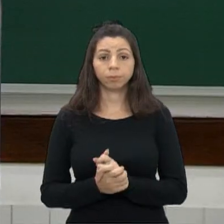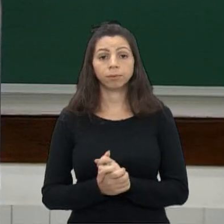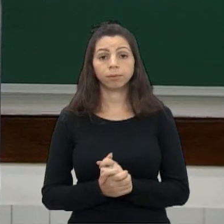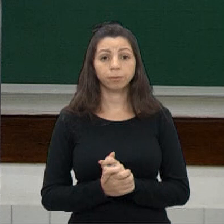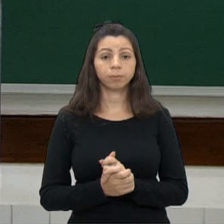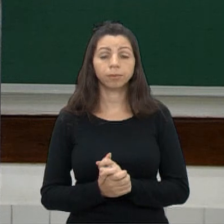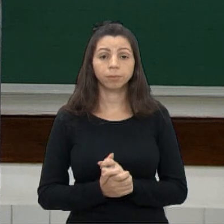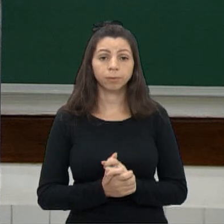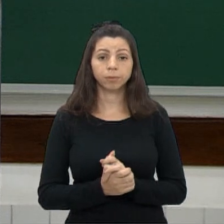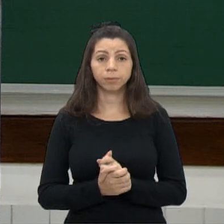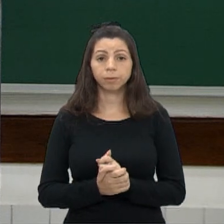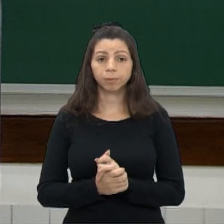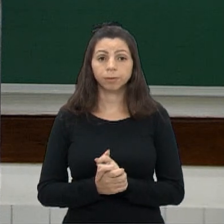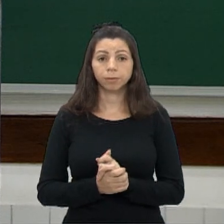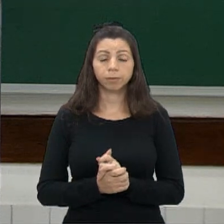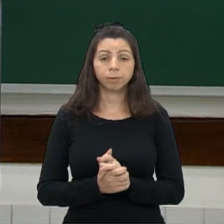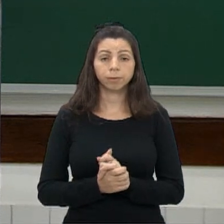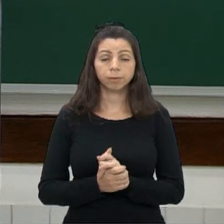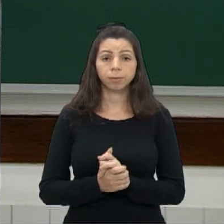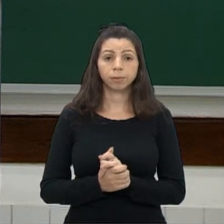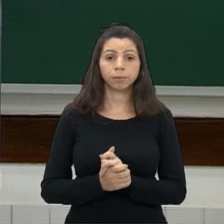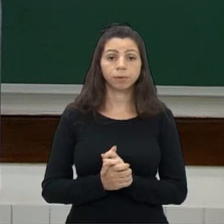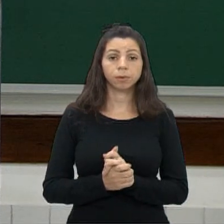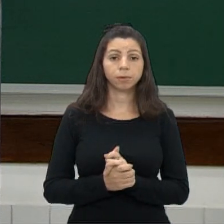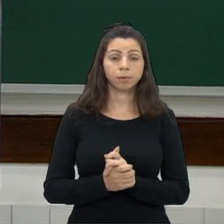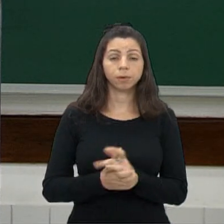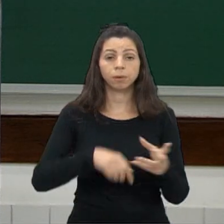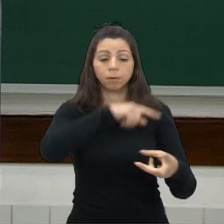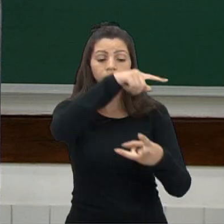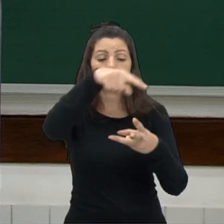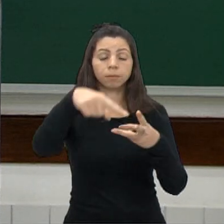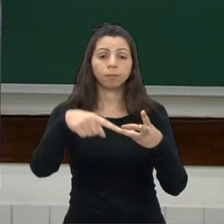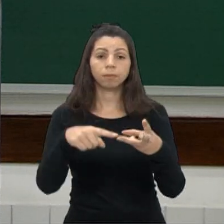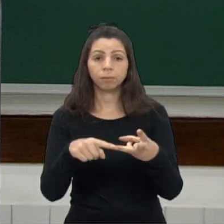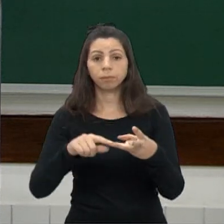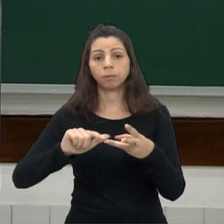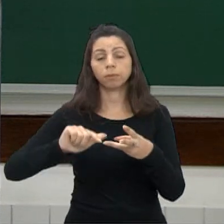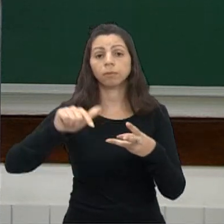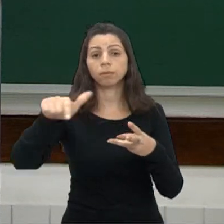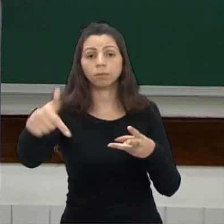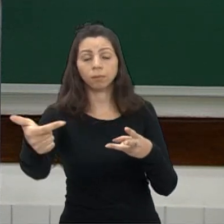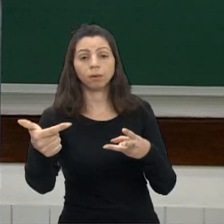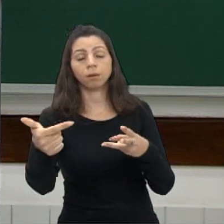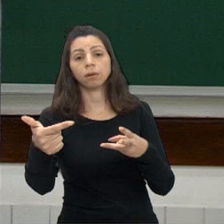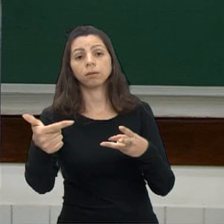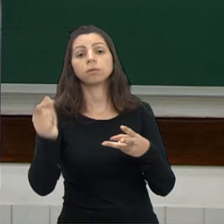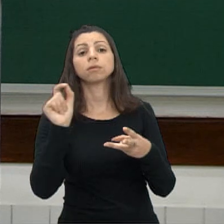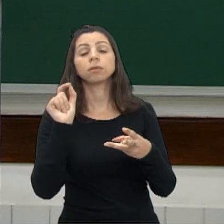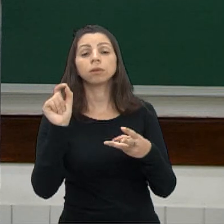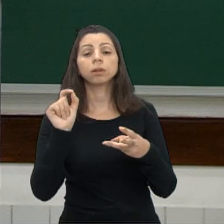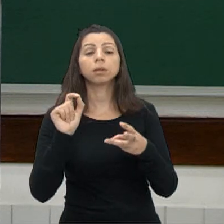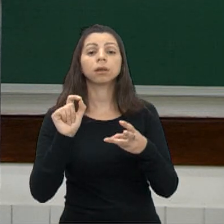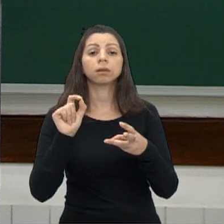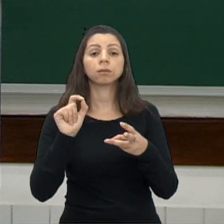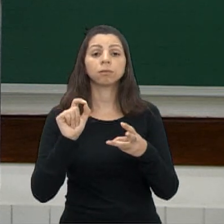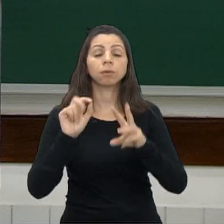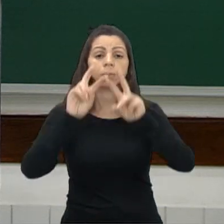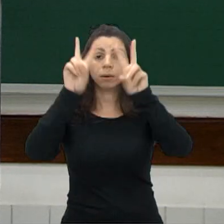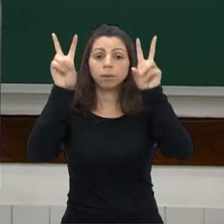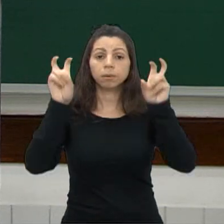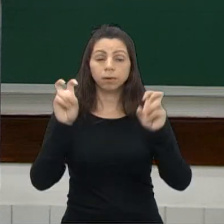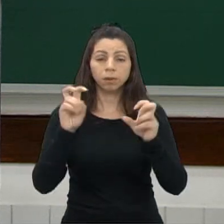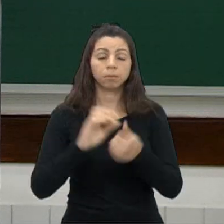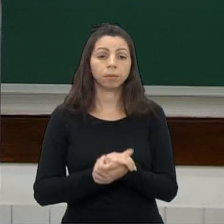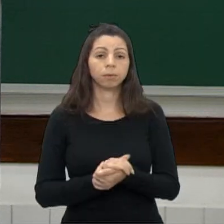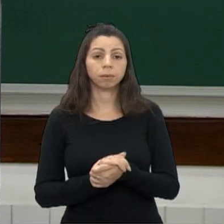sequência, temos mais 3 afirmações sobre o nosso menino sem imaginação e a sua família. Vamos também marcar